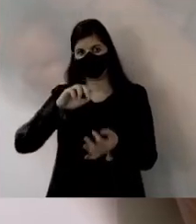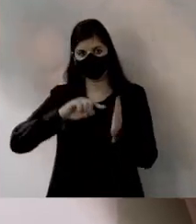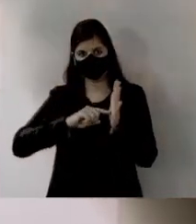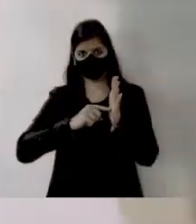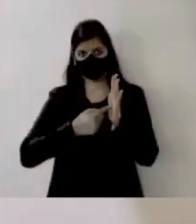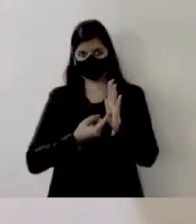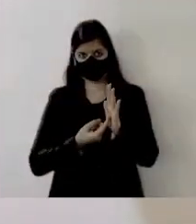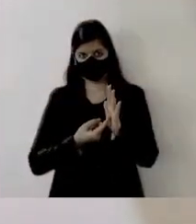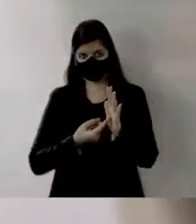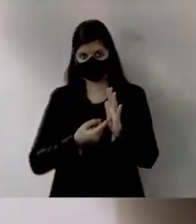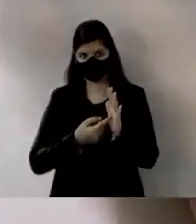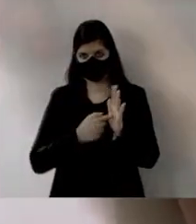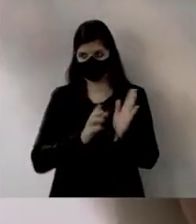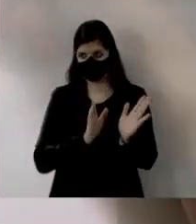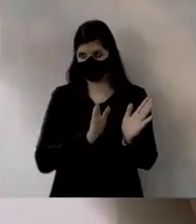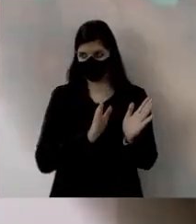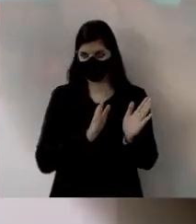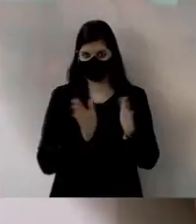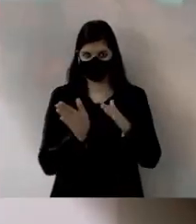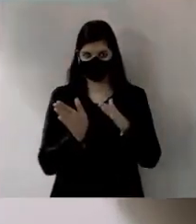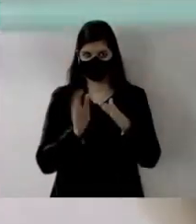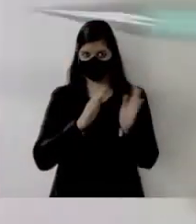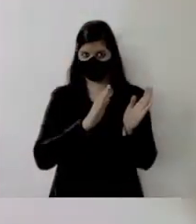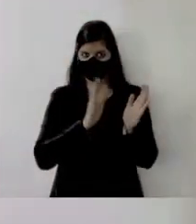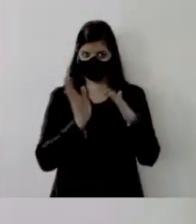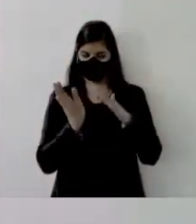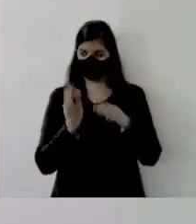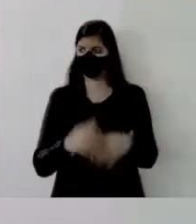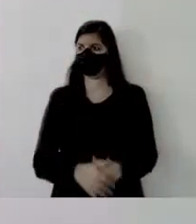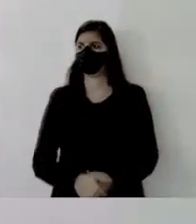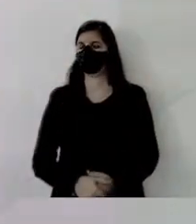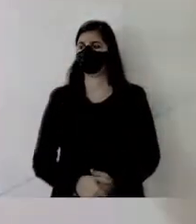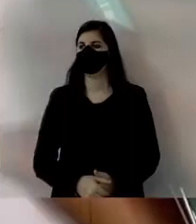aqui, perpendicularmente em relação a essa aresta.